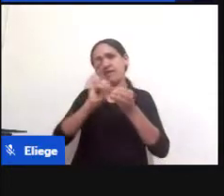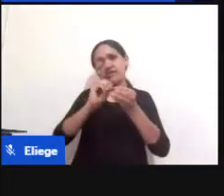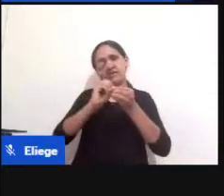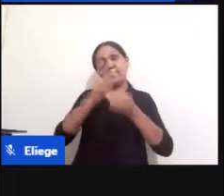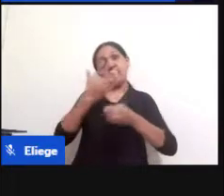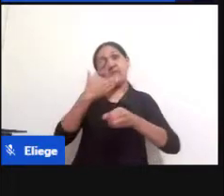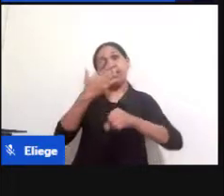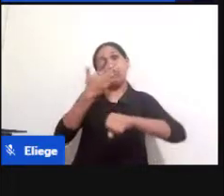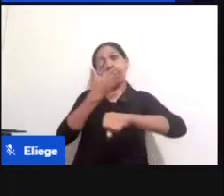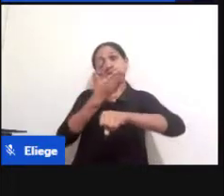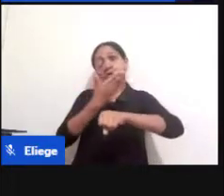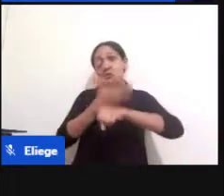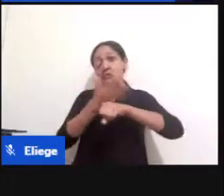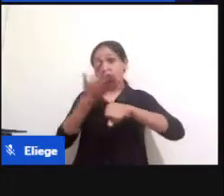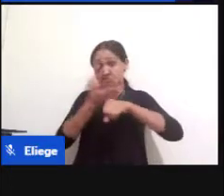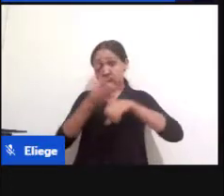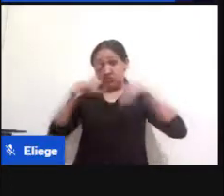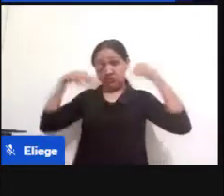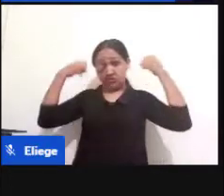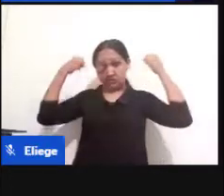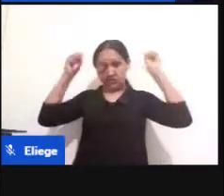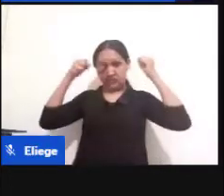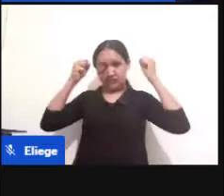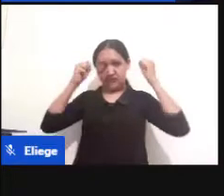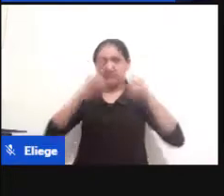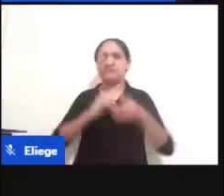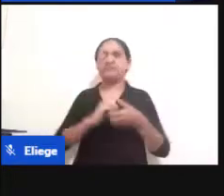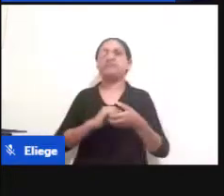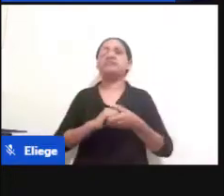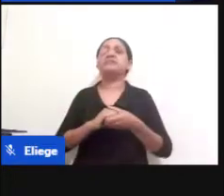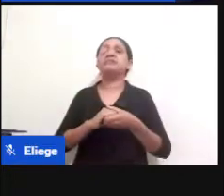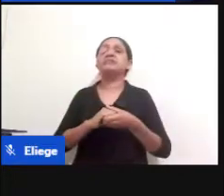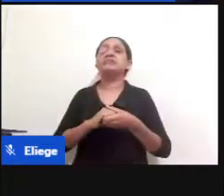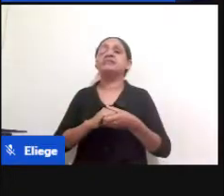dentro da educação física. Próximo slide.